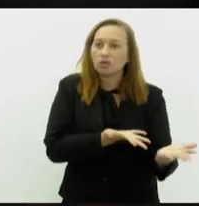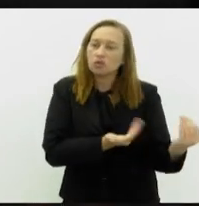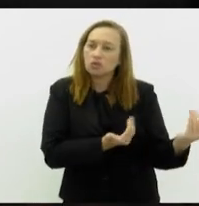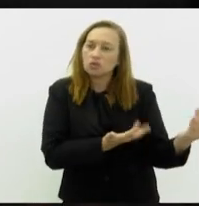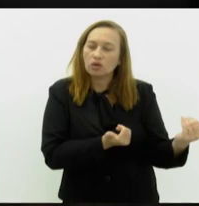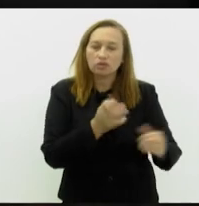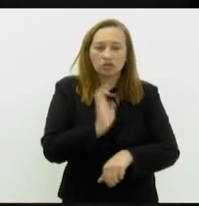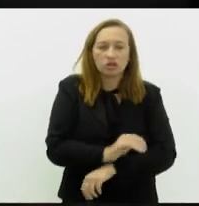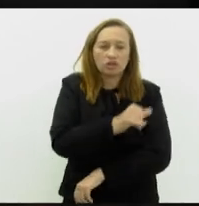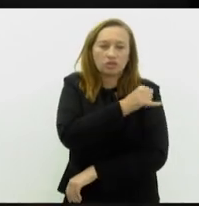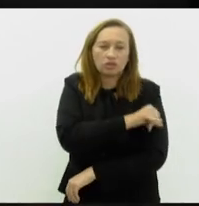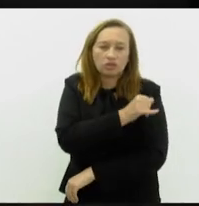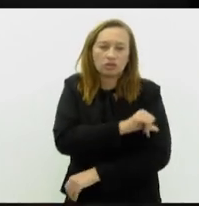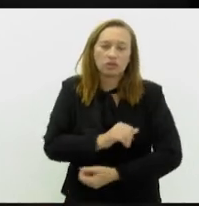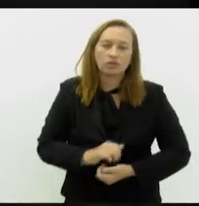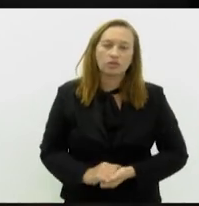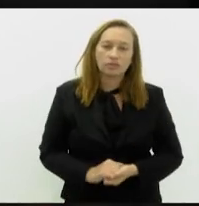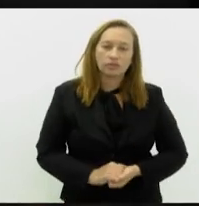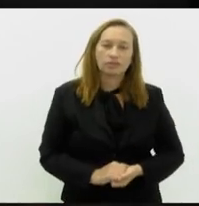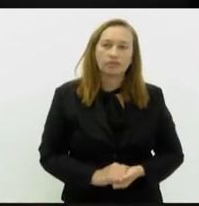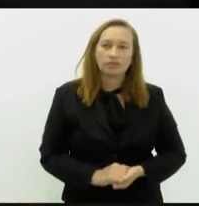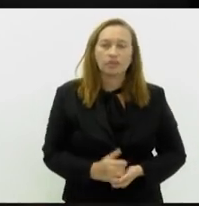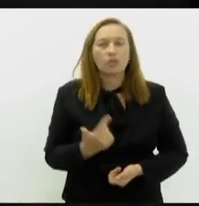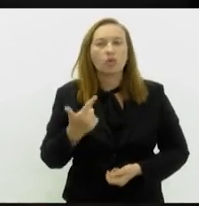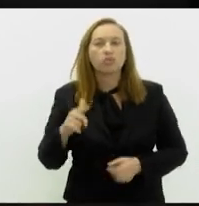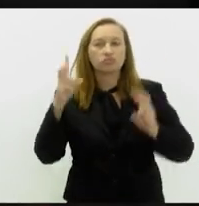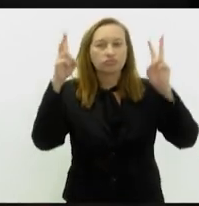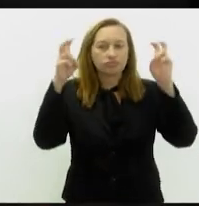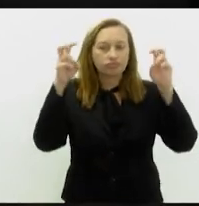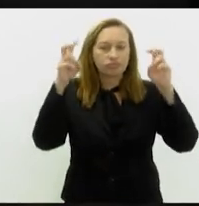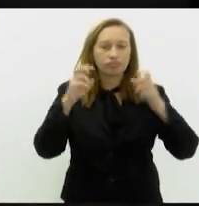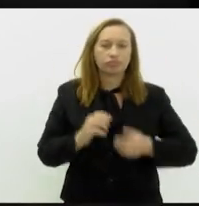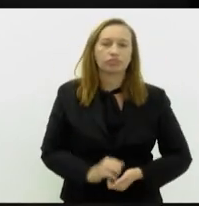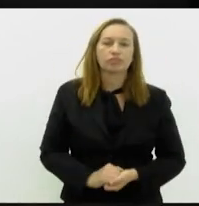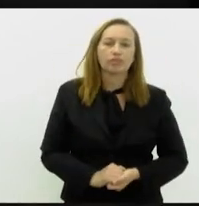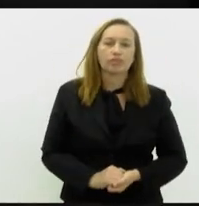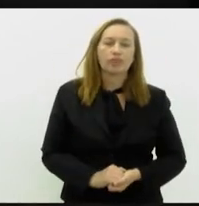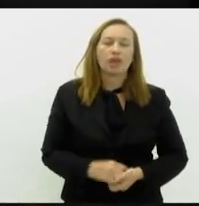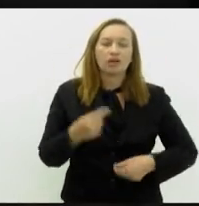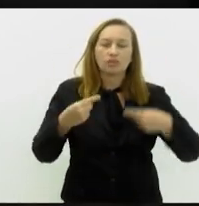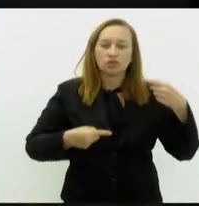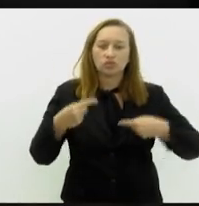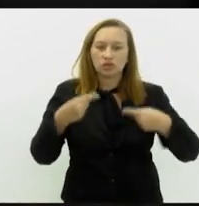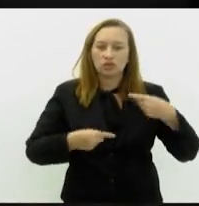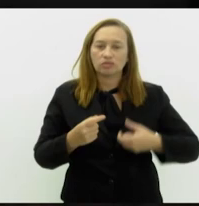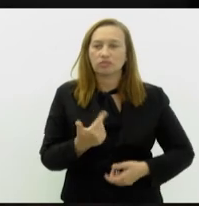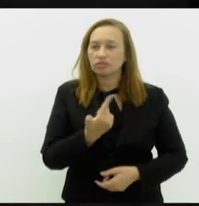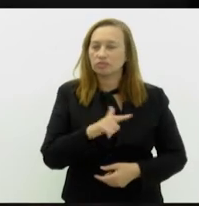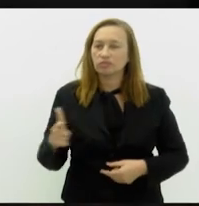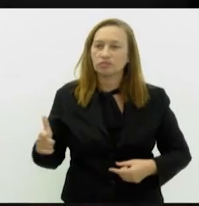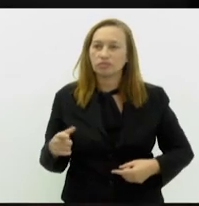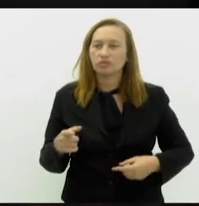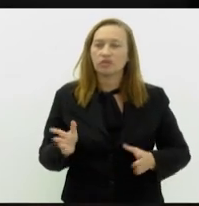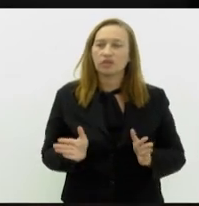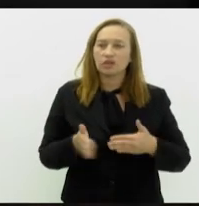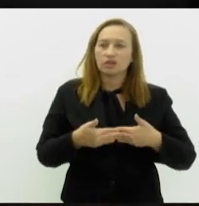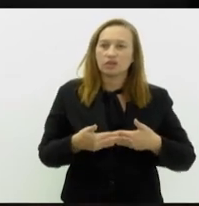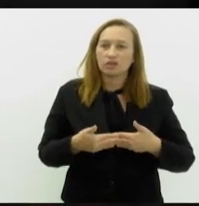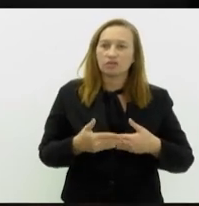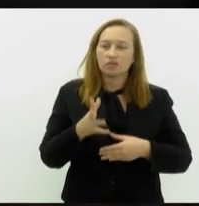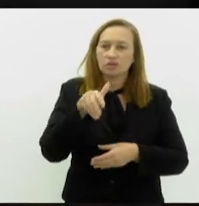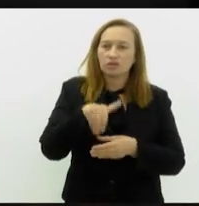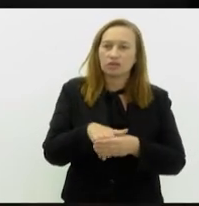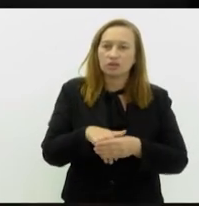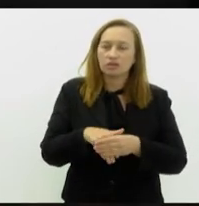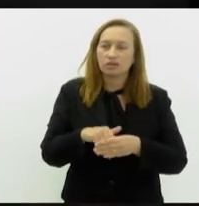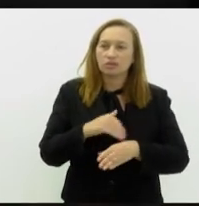no âmbito do Estado do Rio de Janeiro e dá outras providências. Em discussão, não havendo quem queira discutir, encerrada a